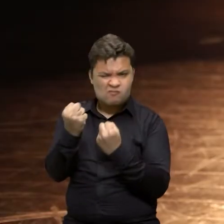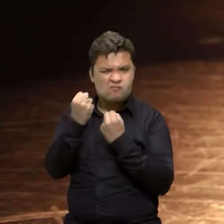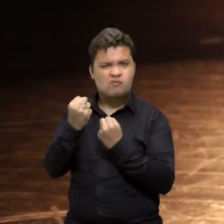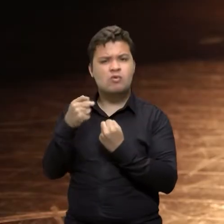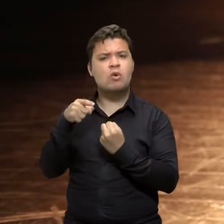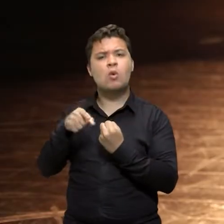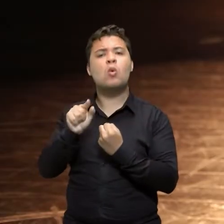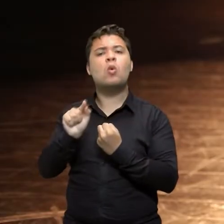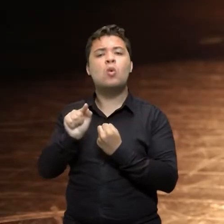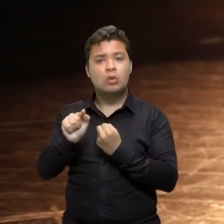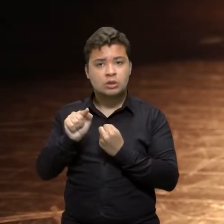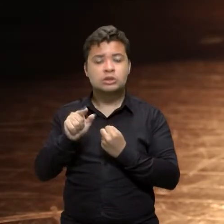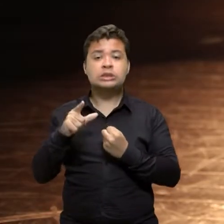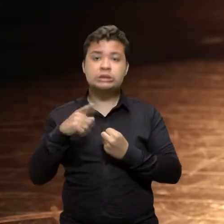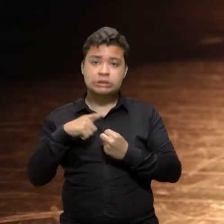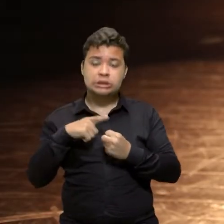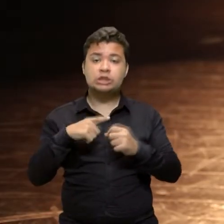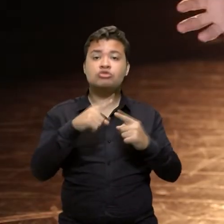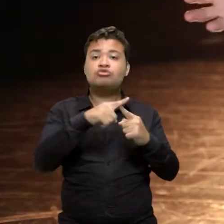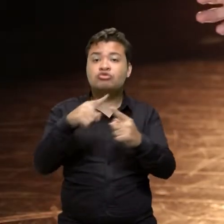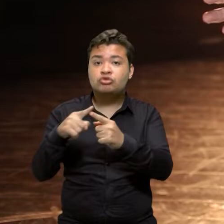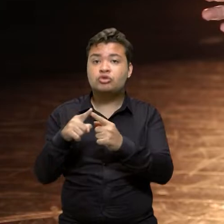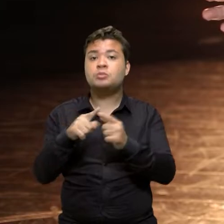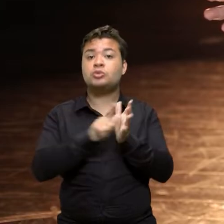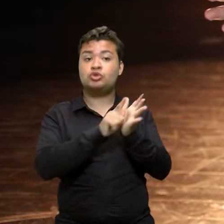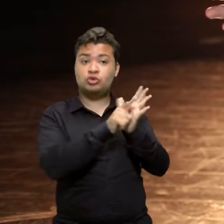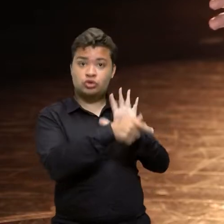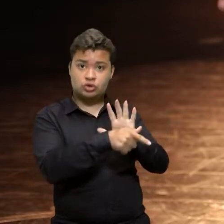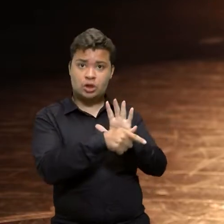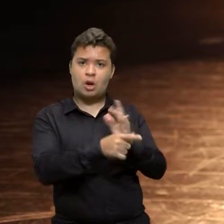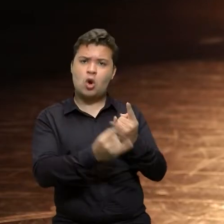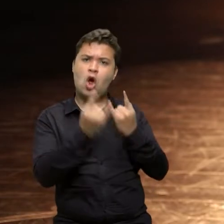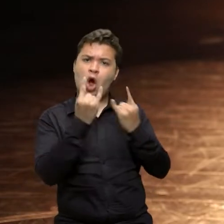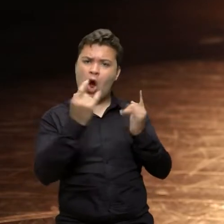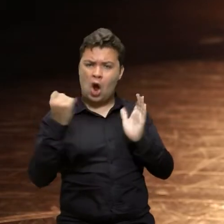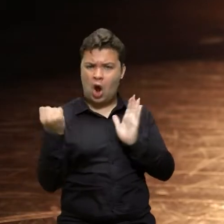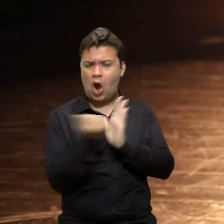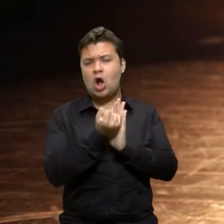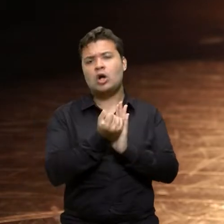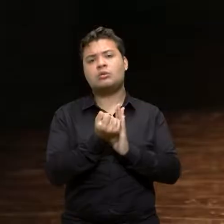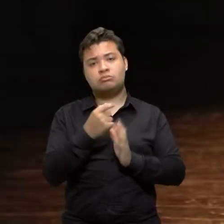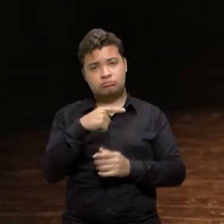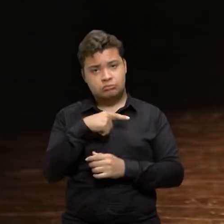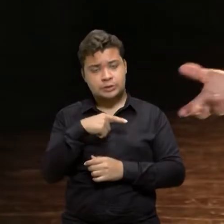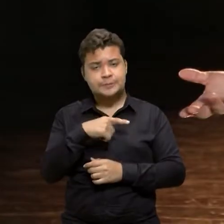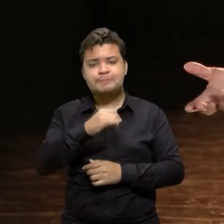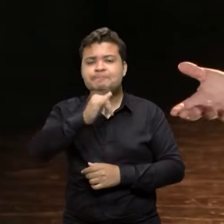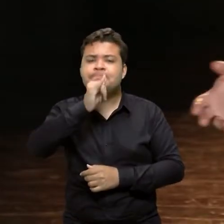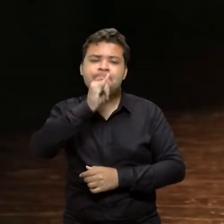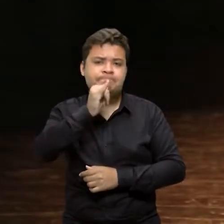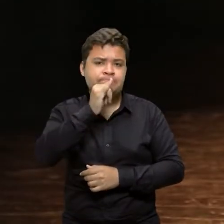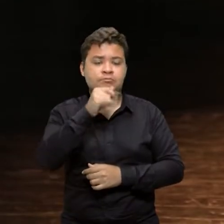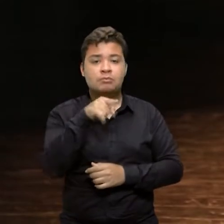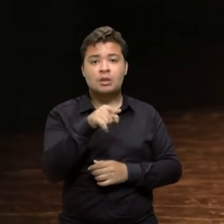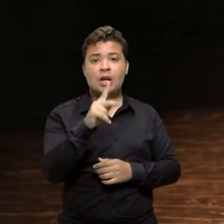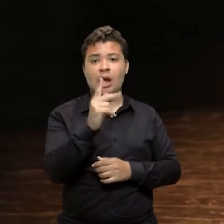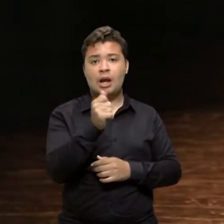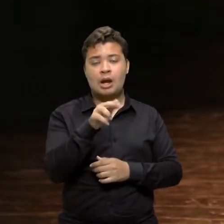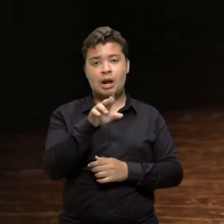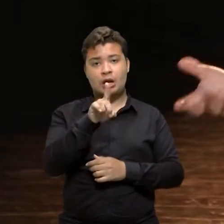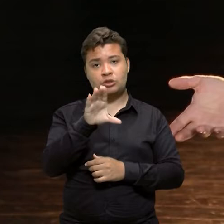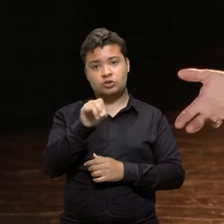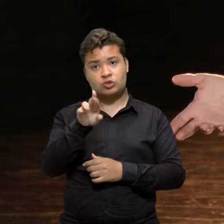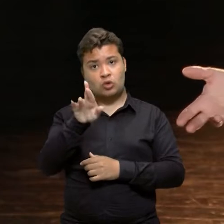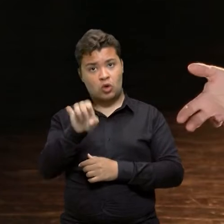mais forte ou menos forte em determinados subgêneros que marcam a história do rock. A gente poderia falar, por exemplo,